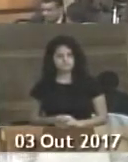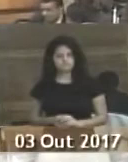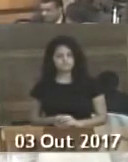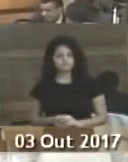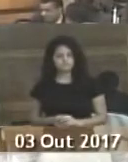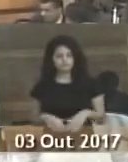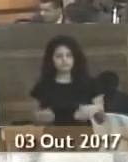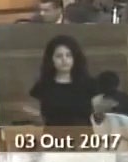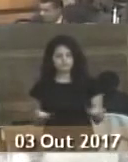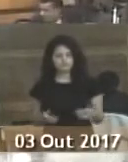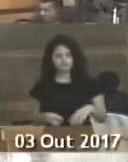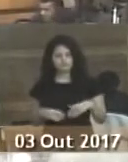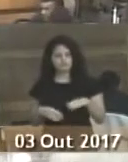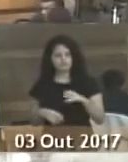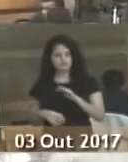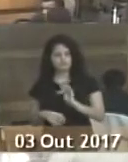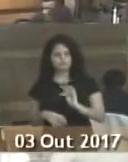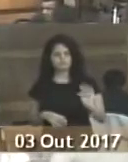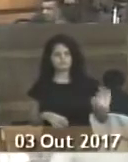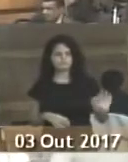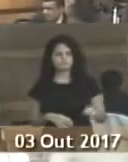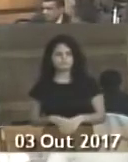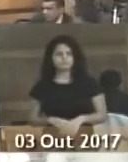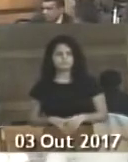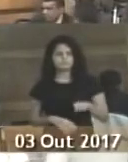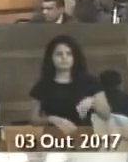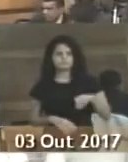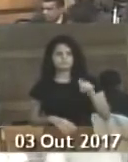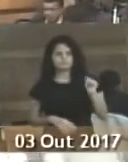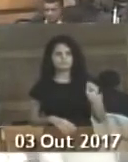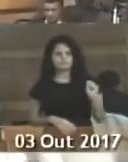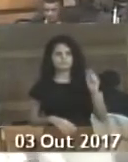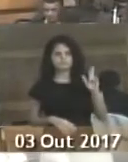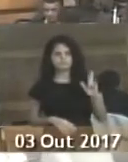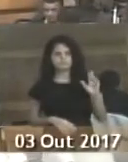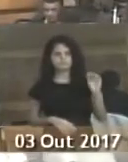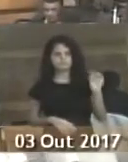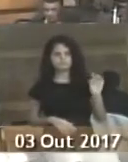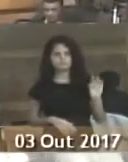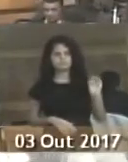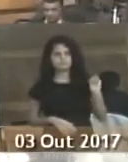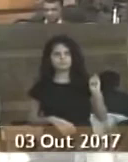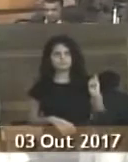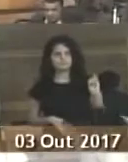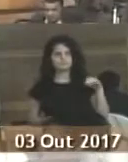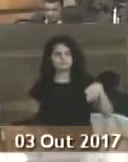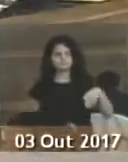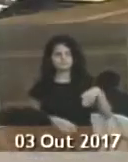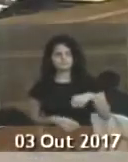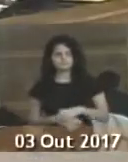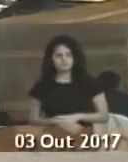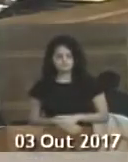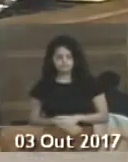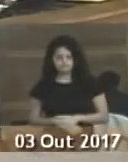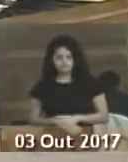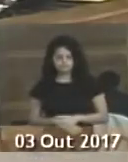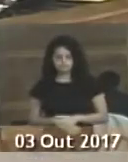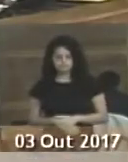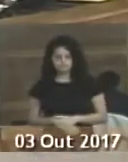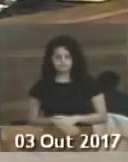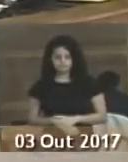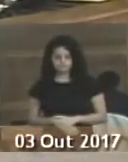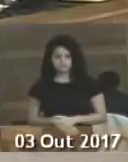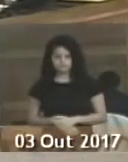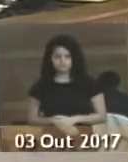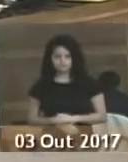Hoje eu vou deixar uma frase de Martin Luther King, né? o maior líder já conhecido aí na política moderna,